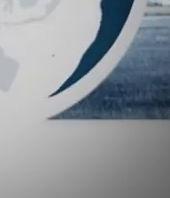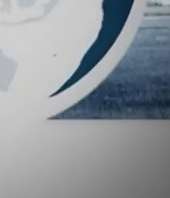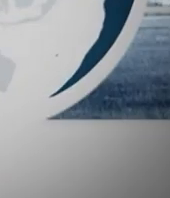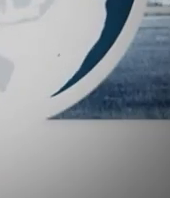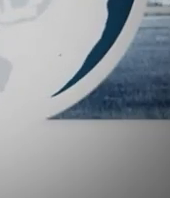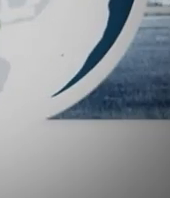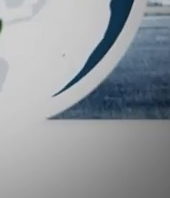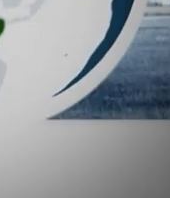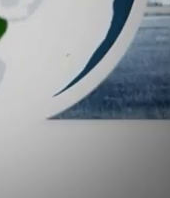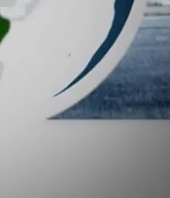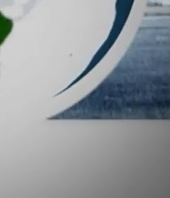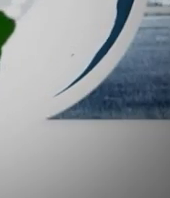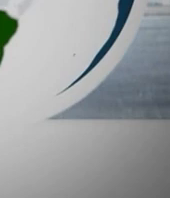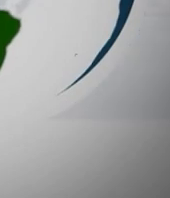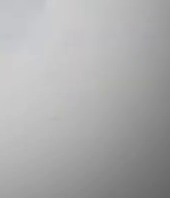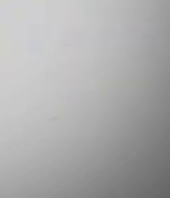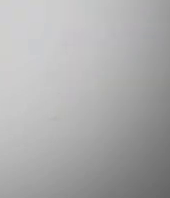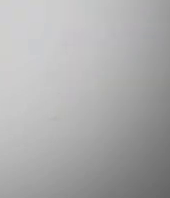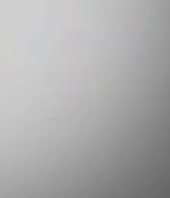Tchau. Tchau.